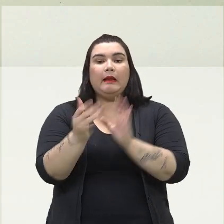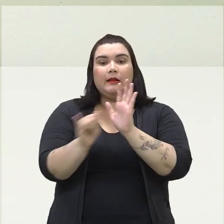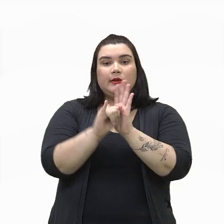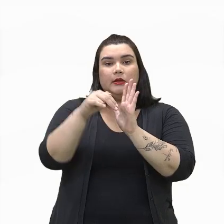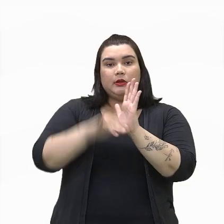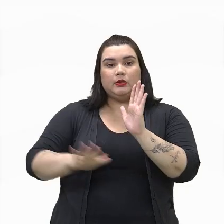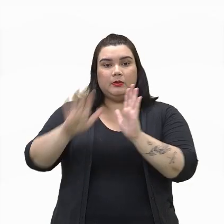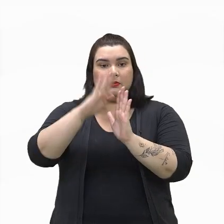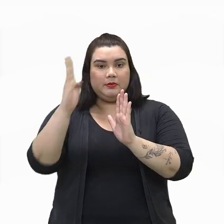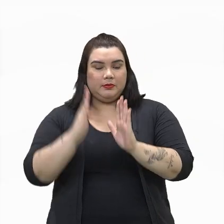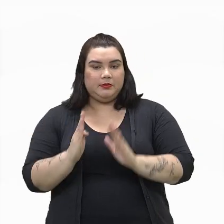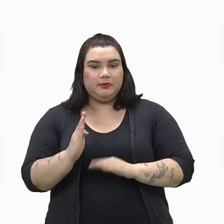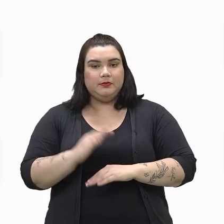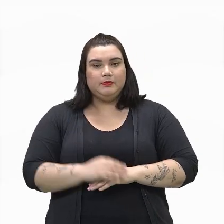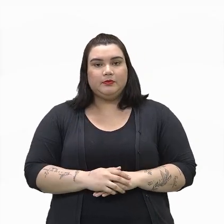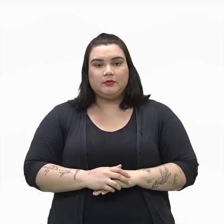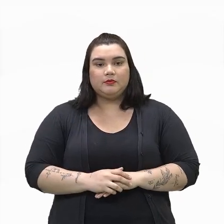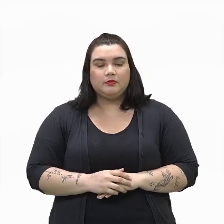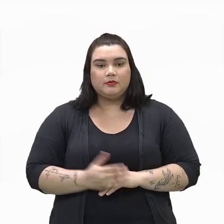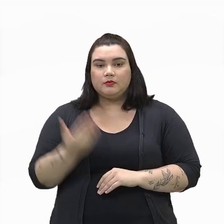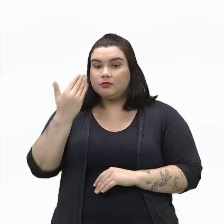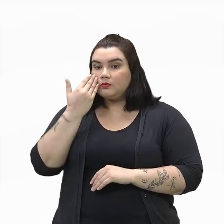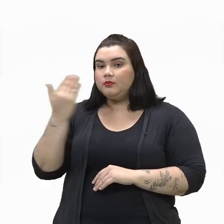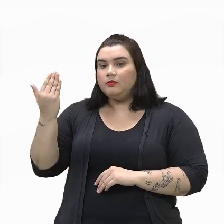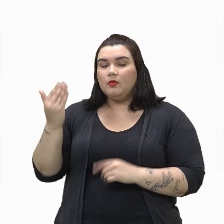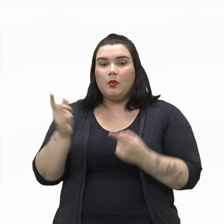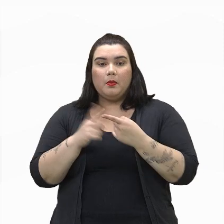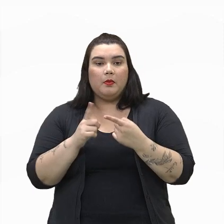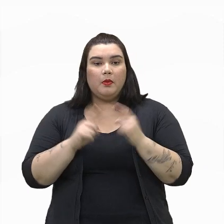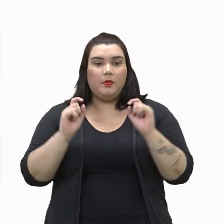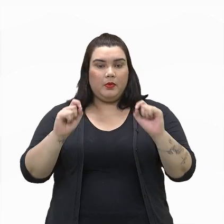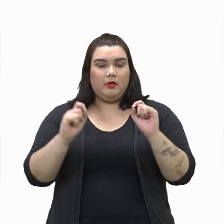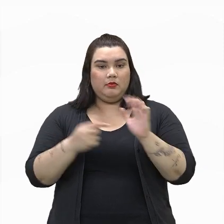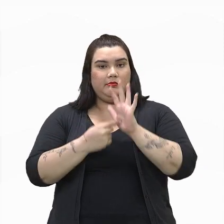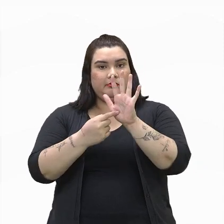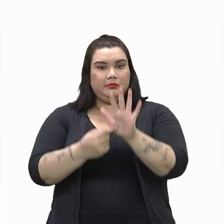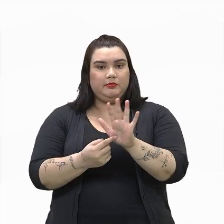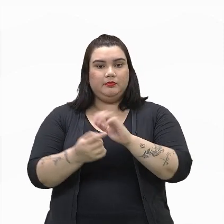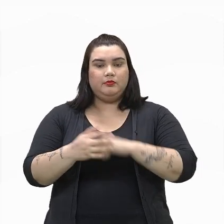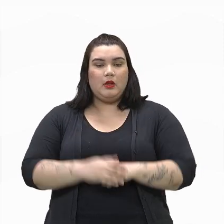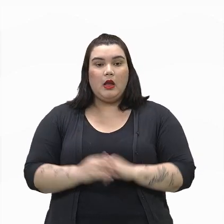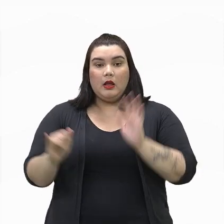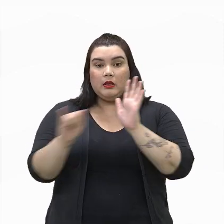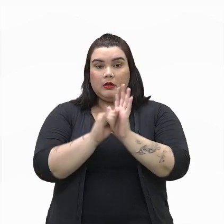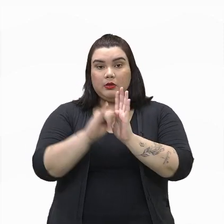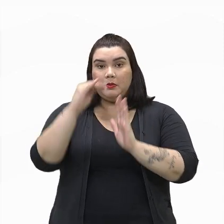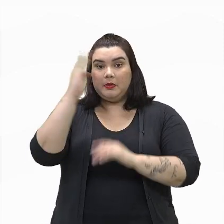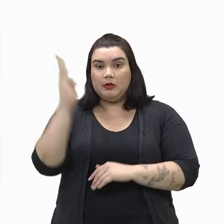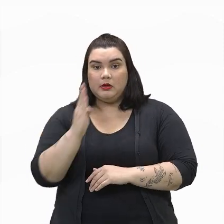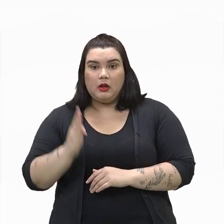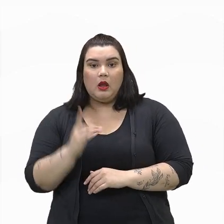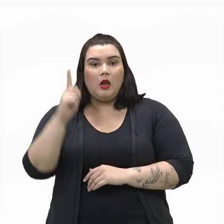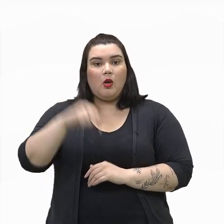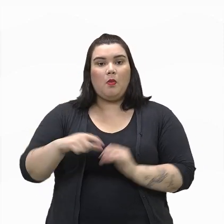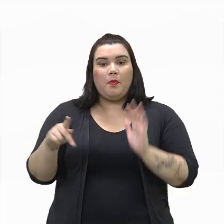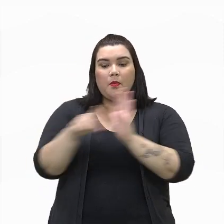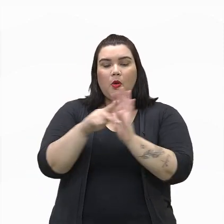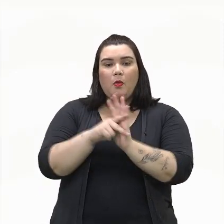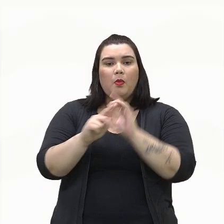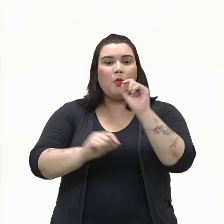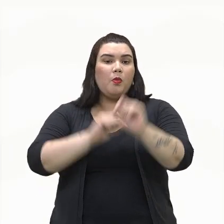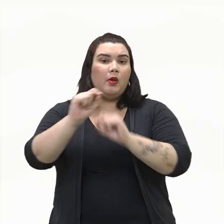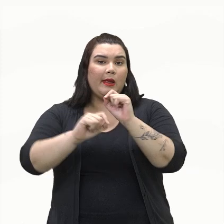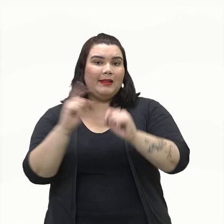nacional brasileira. Bem, o primeiro ponto que eu gostaria de destacar para vocês é que a identidade brasileira ela é decorrente de um